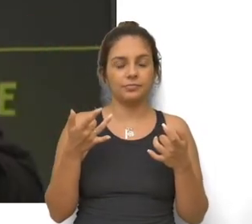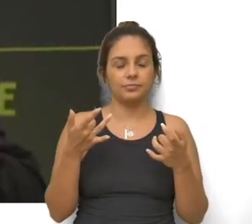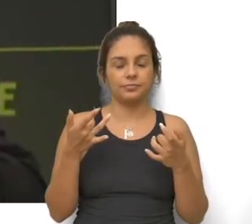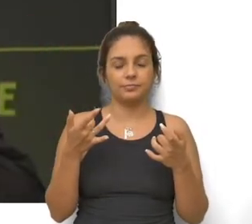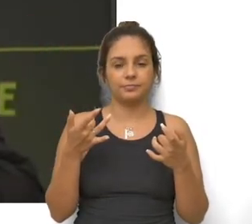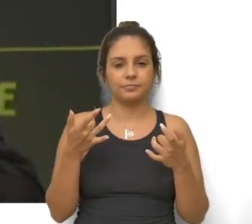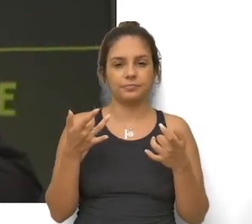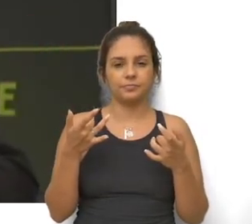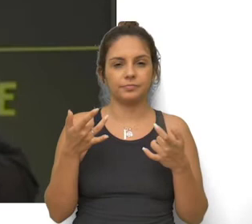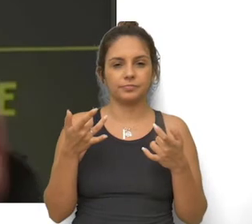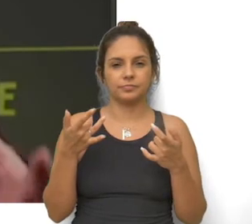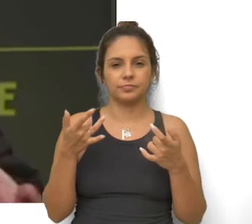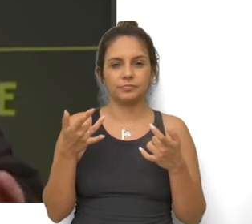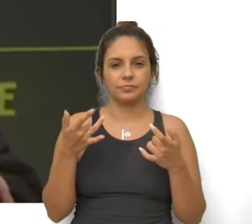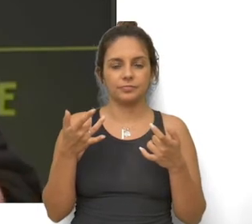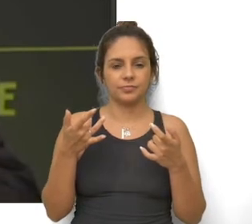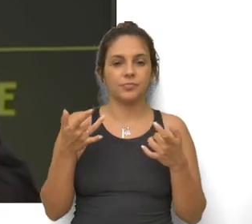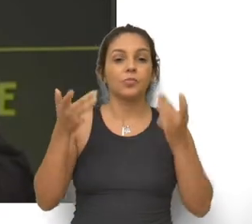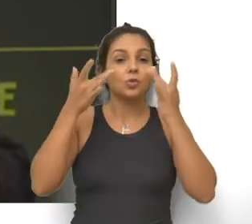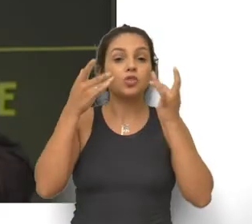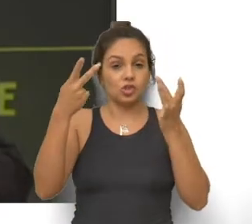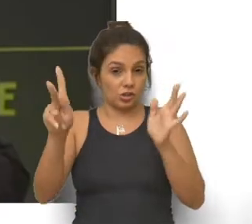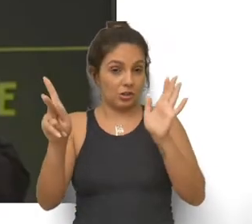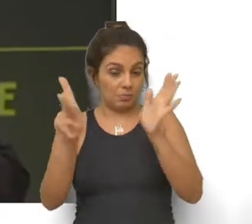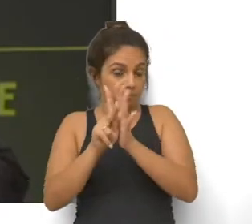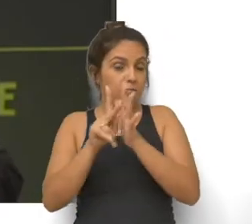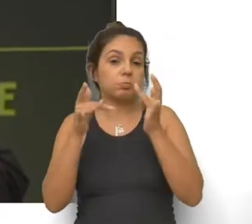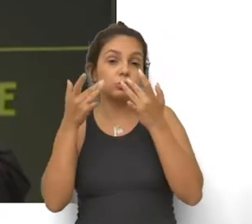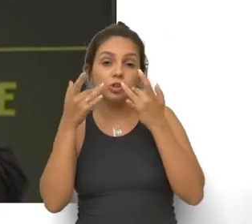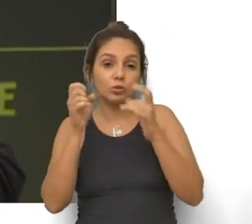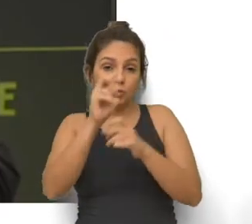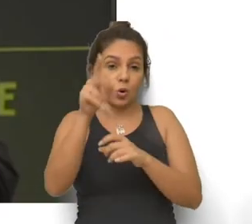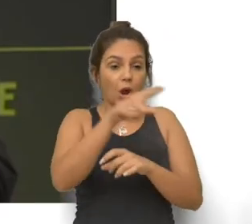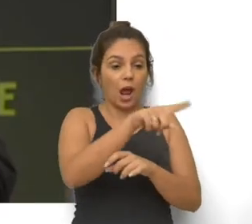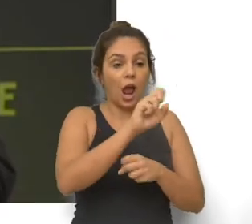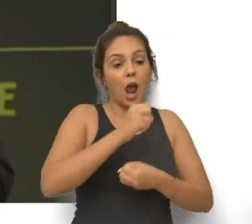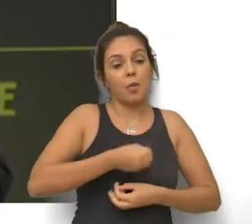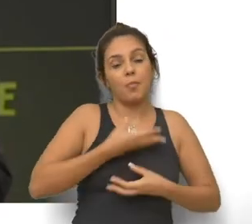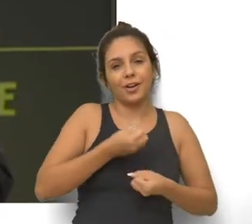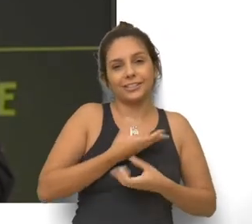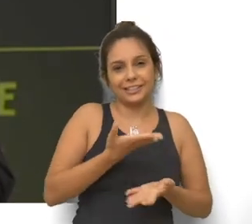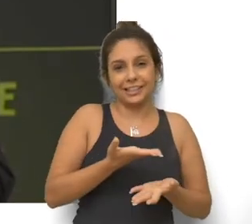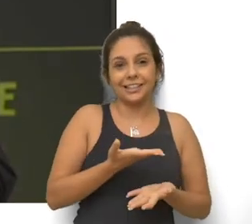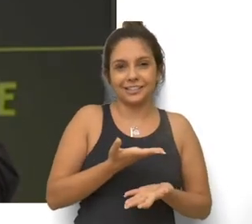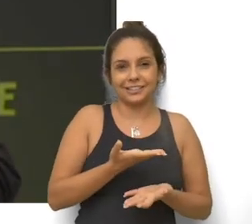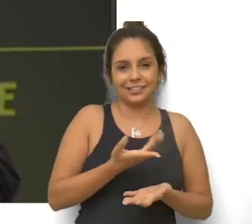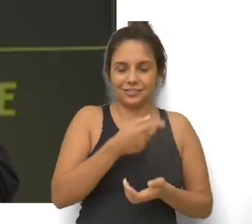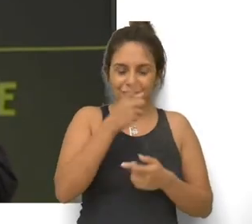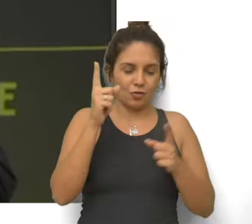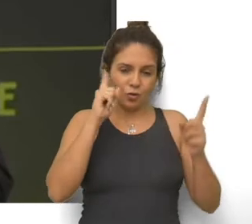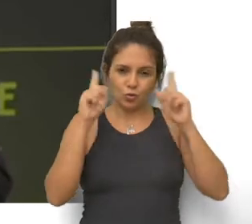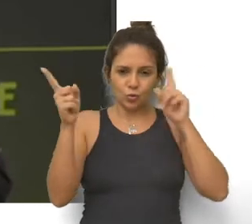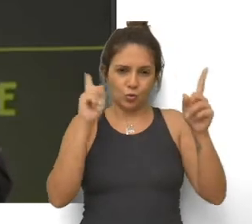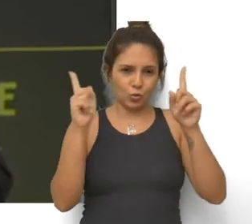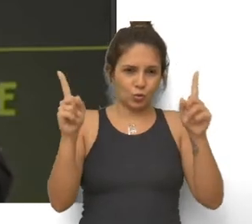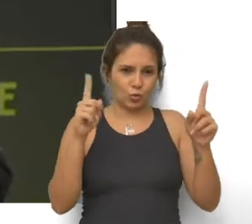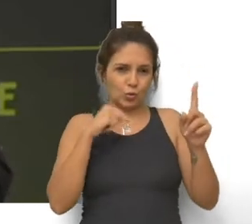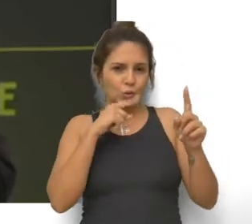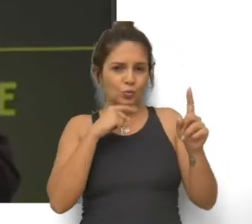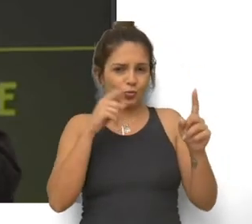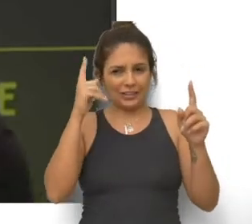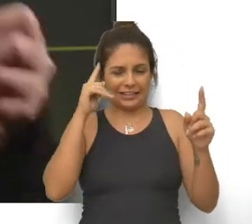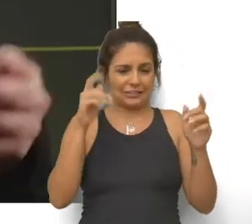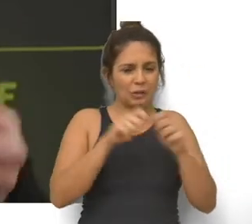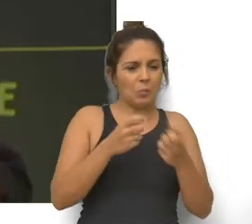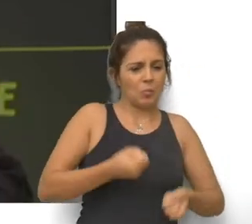elementos cênicos, e dar o espaço para a poesia. Você não ficou com essa... Marta, não deu